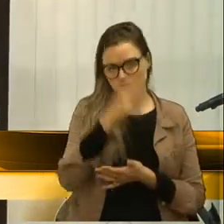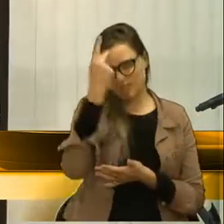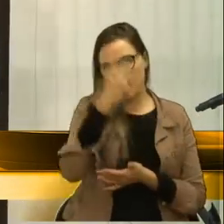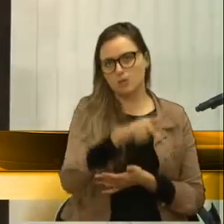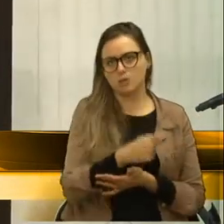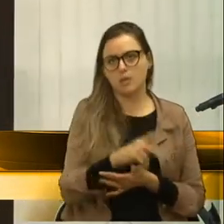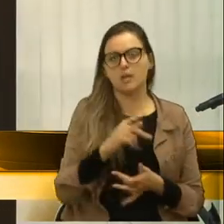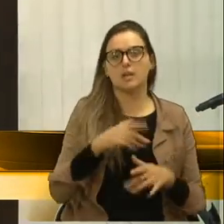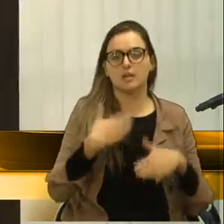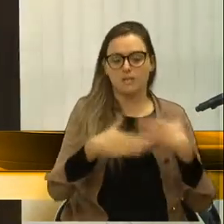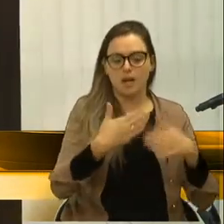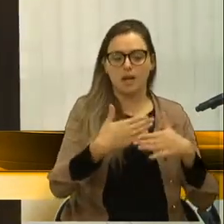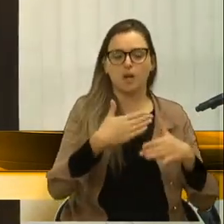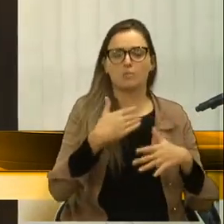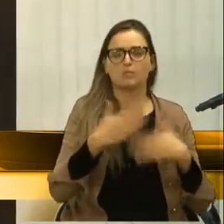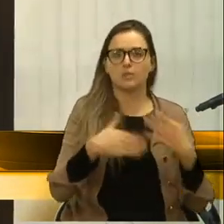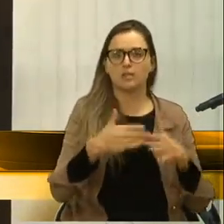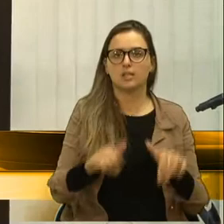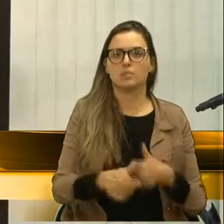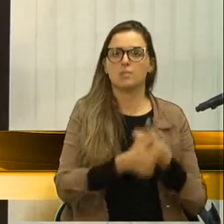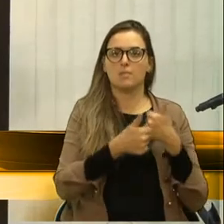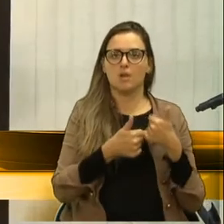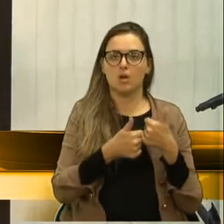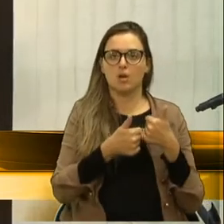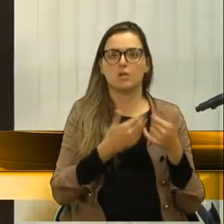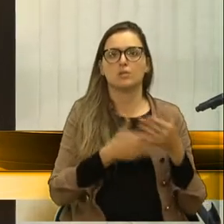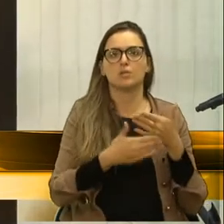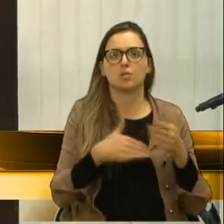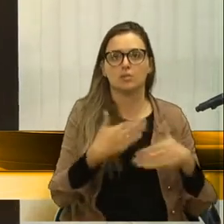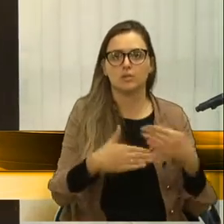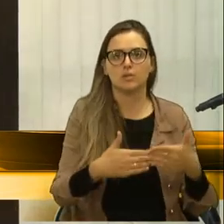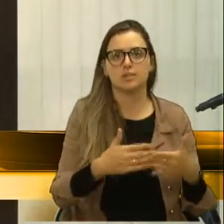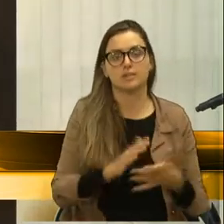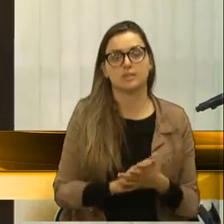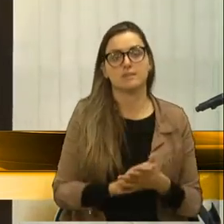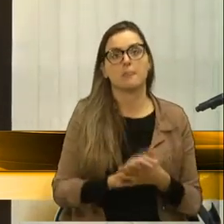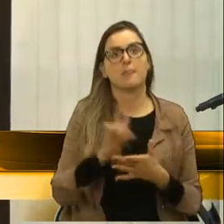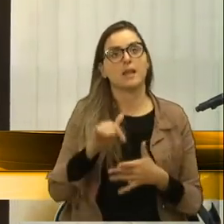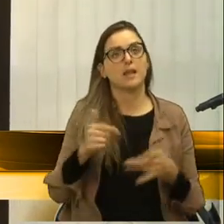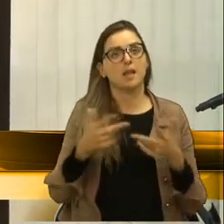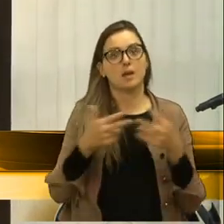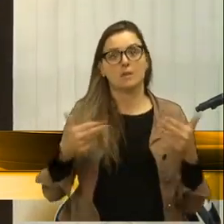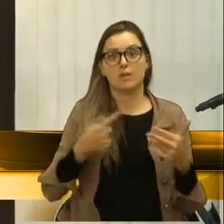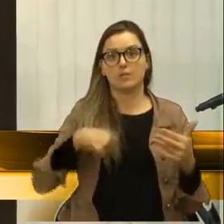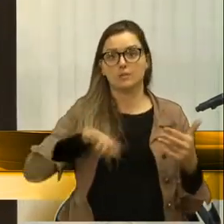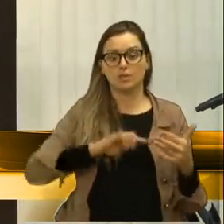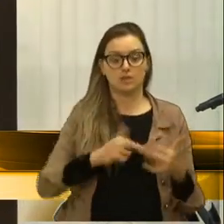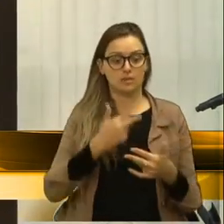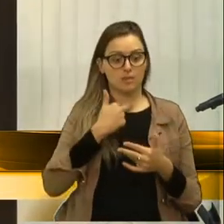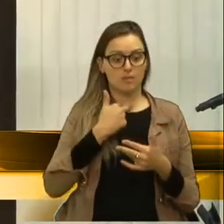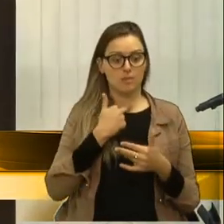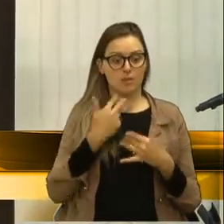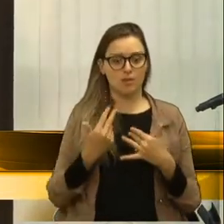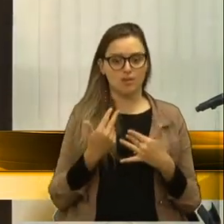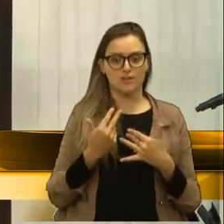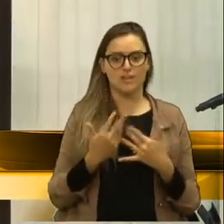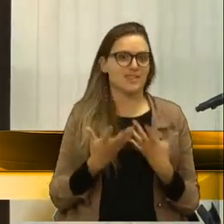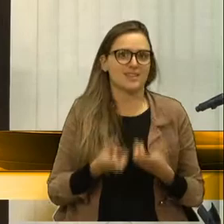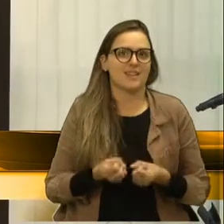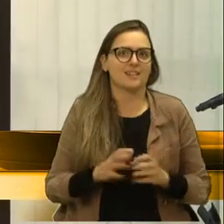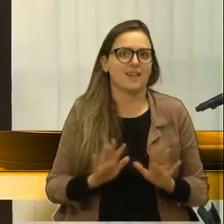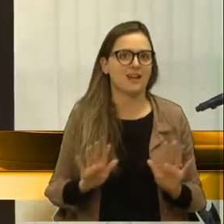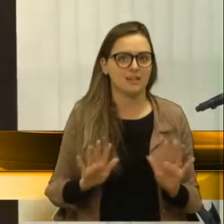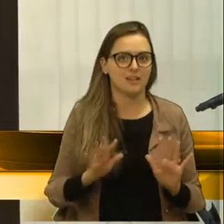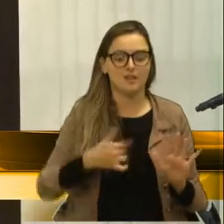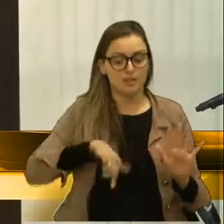mais, sistematizem mais ainda os procedimentos. E isso a gente não pode ficar refém do próprio umbigo. Nós